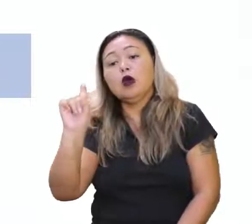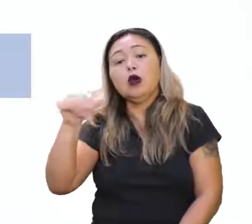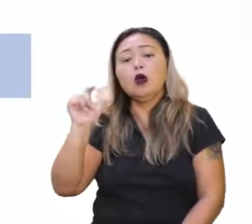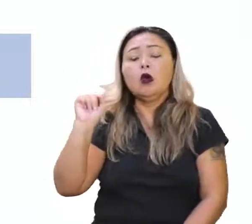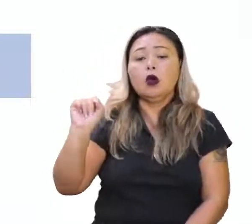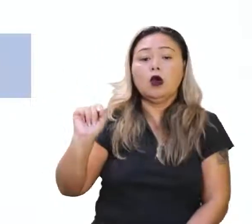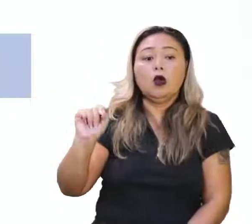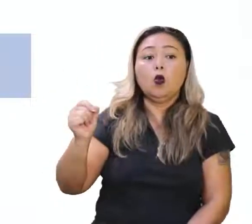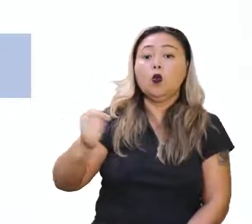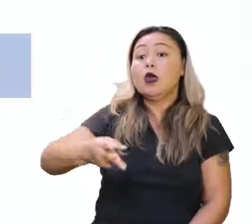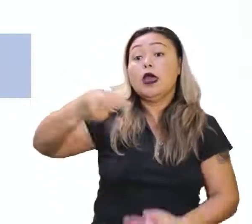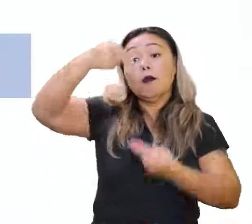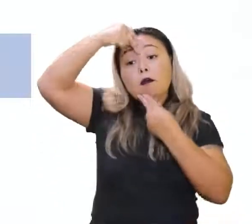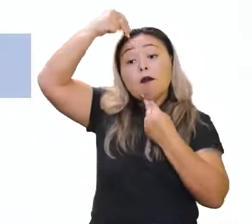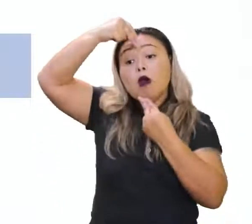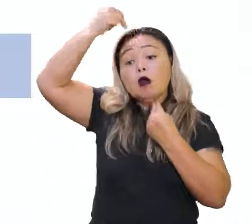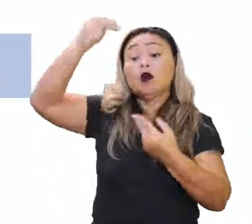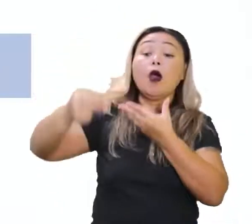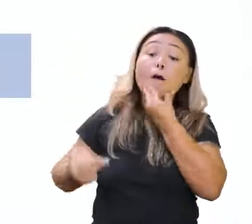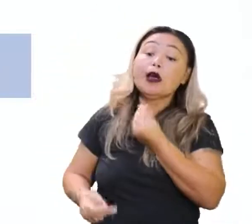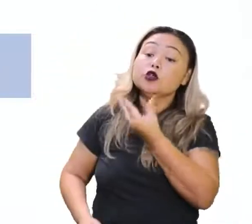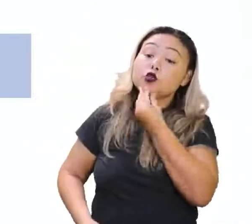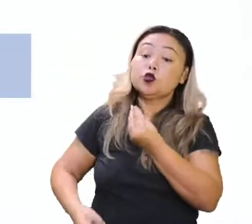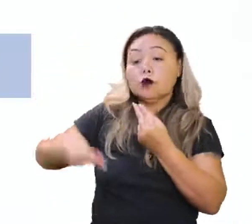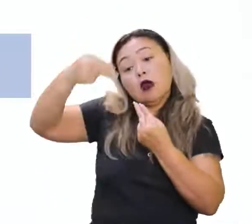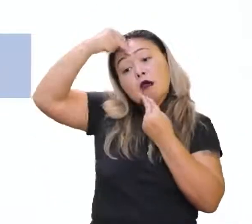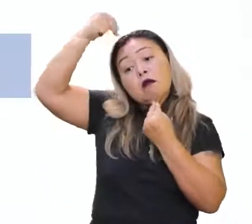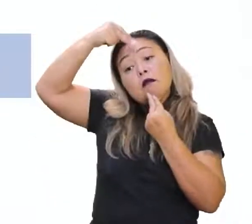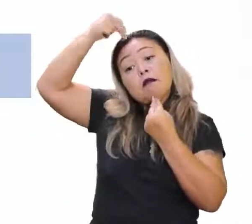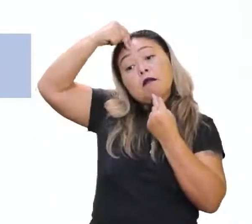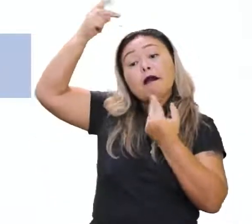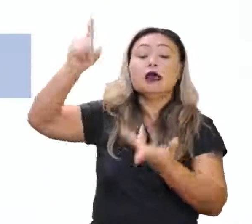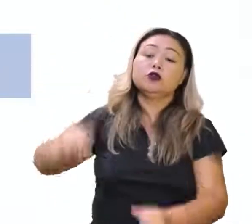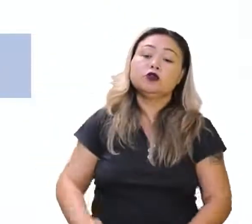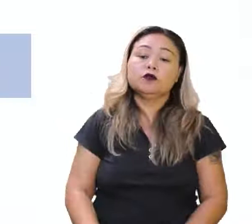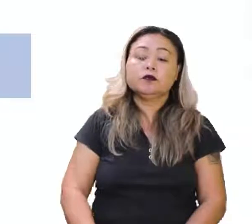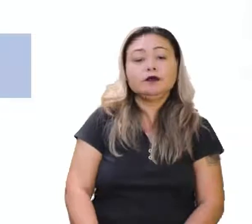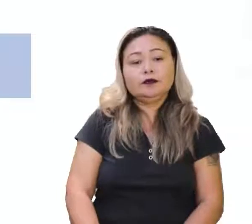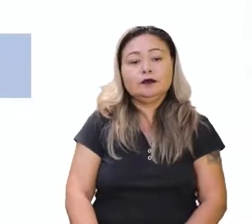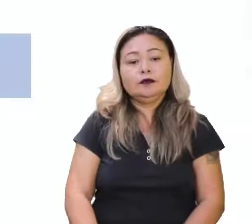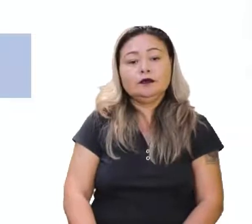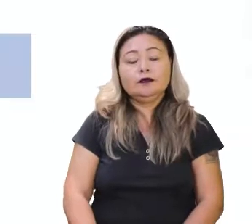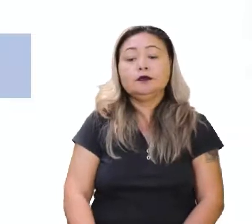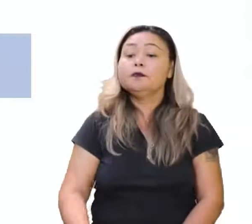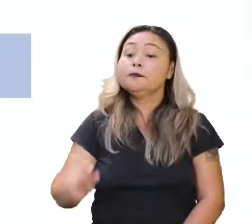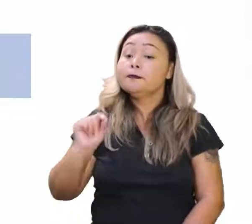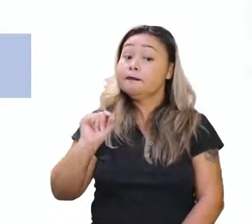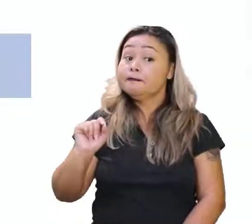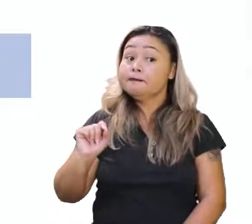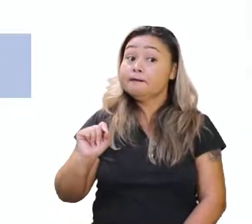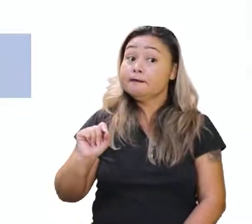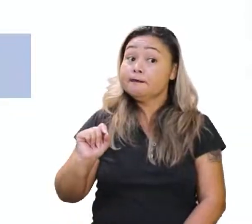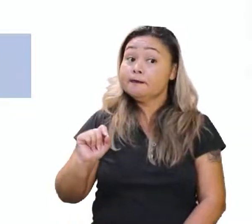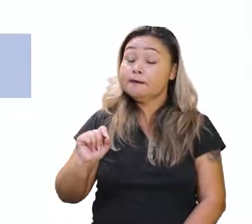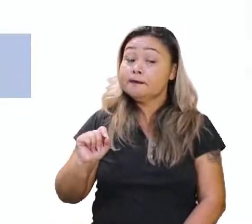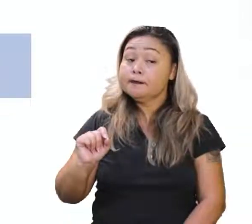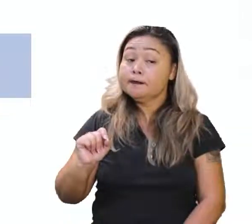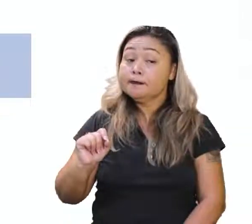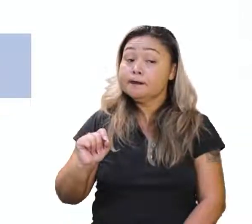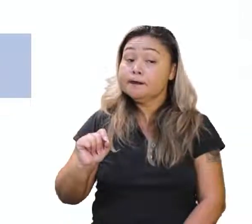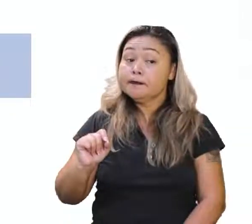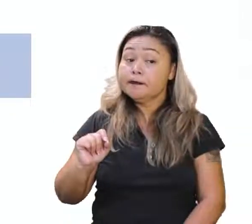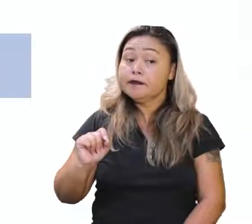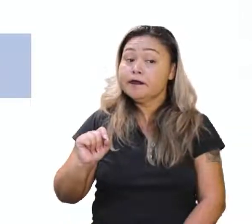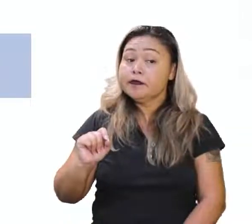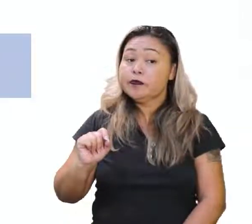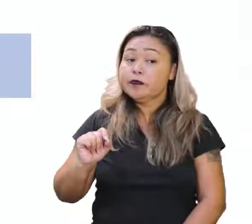Professor, o que é bode? Bode é o macho, é o nome que se dá para o macho. Então, ó, vou colocar esse sinal que é o